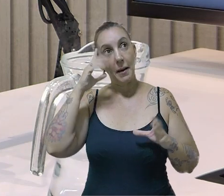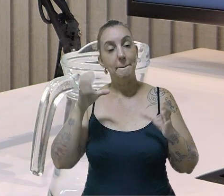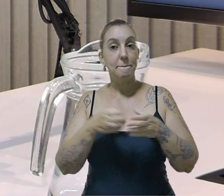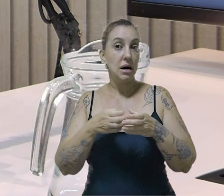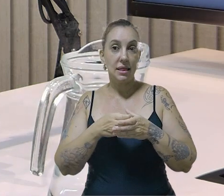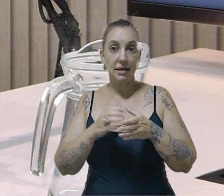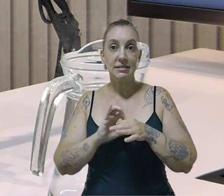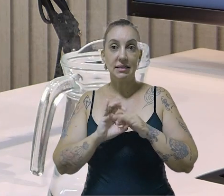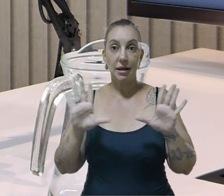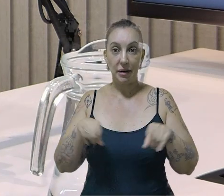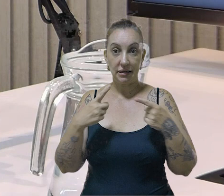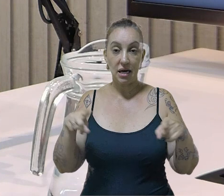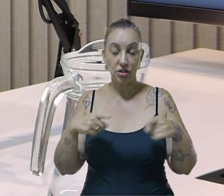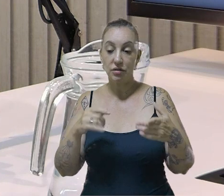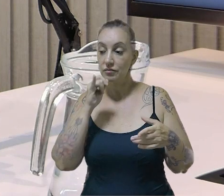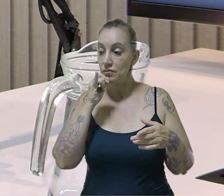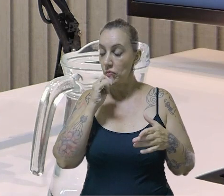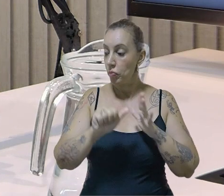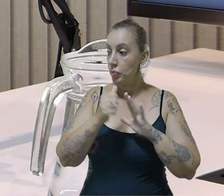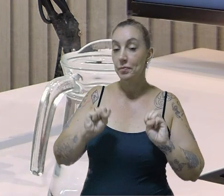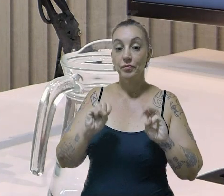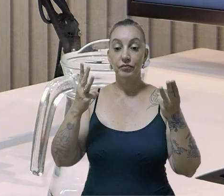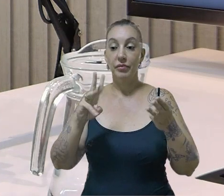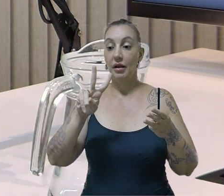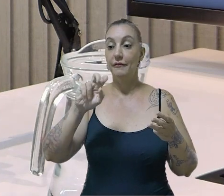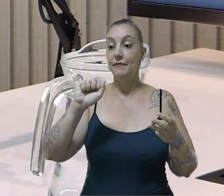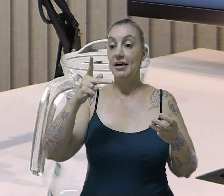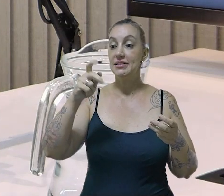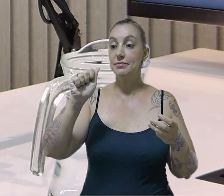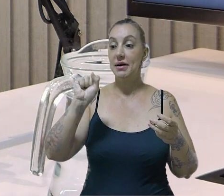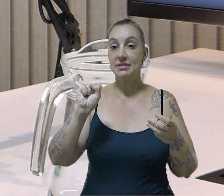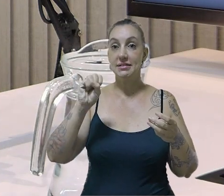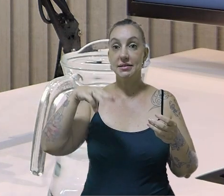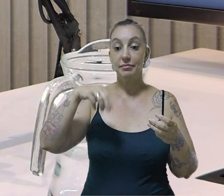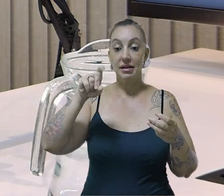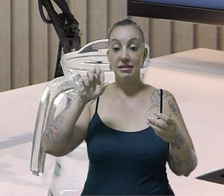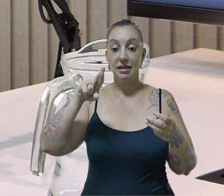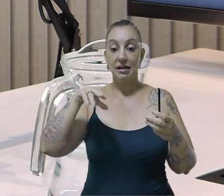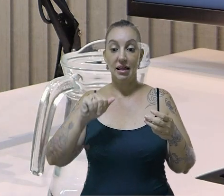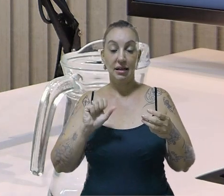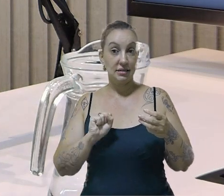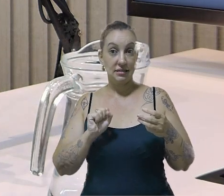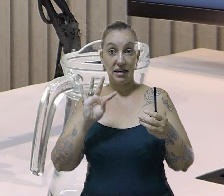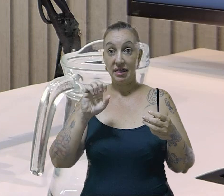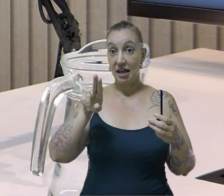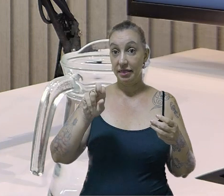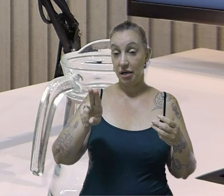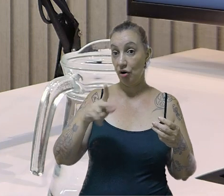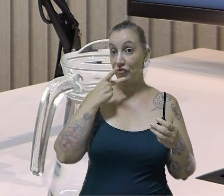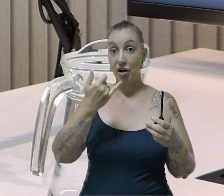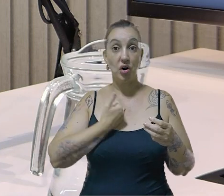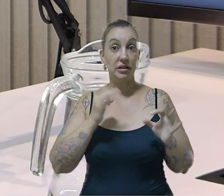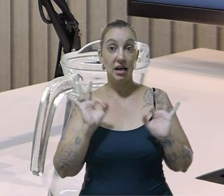independentes e por exemplo o primeiro show das Vespas Mandarinas que eu fiz eh o Tadeo não me falou nada né que é o